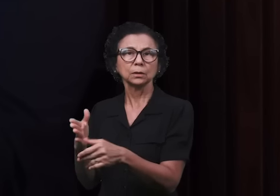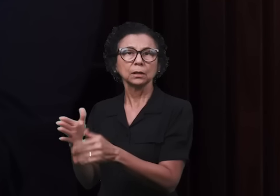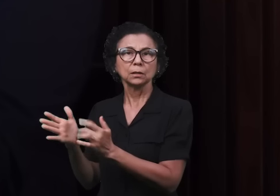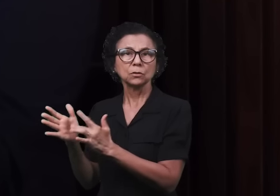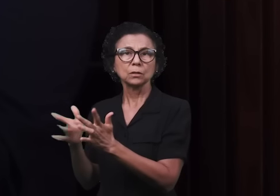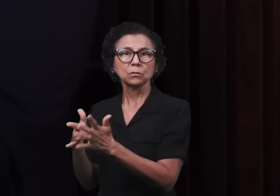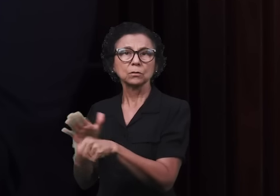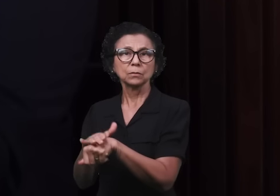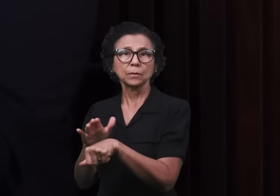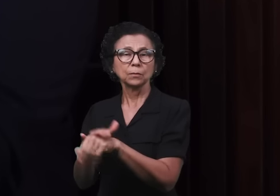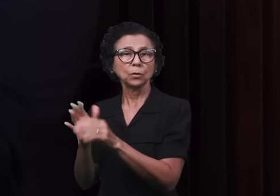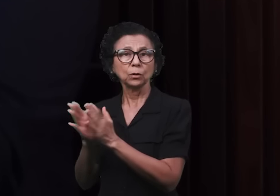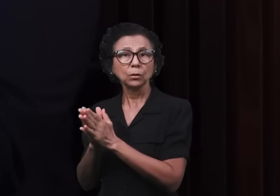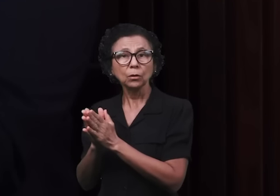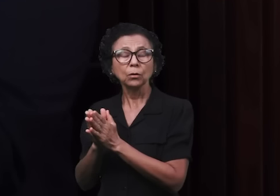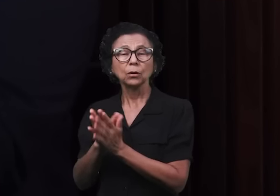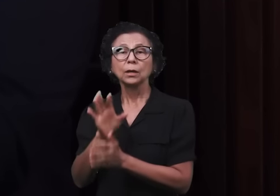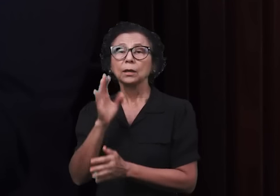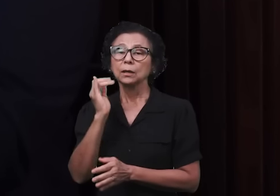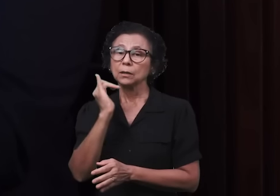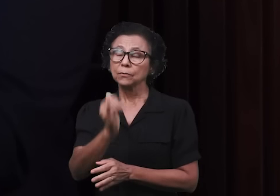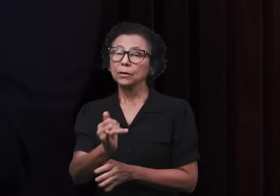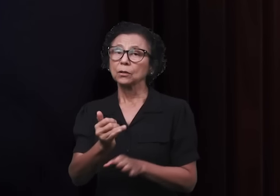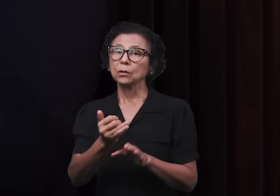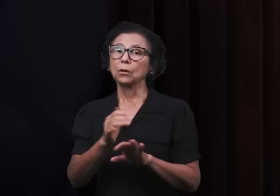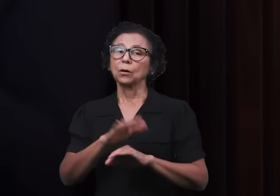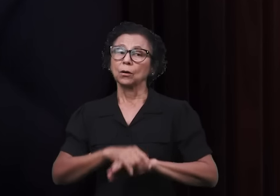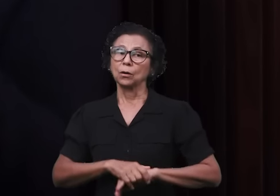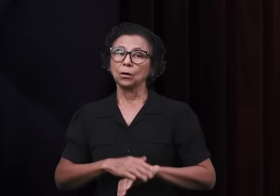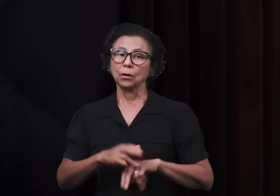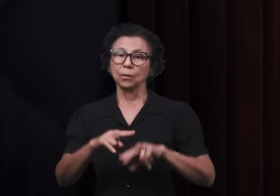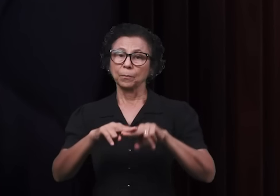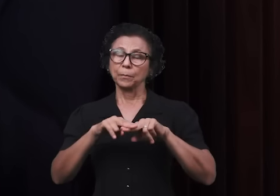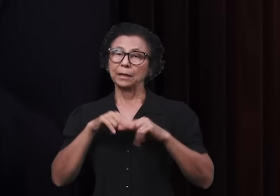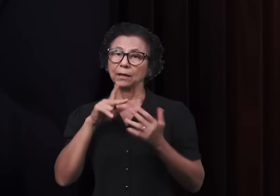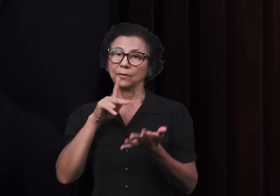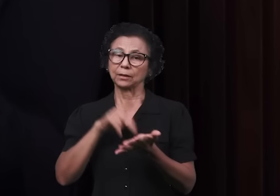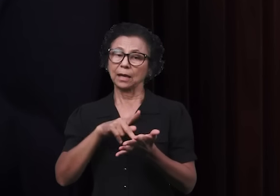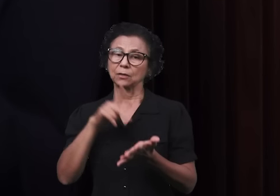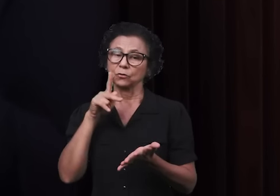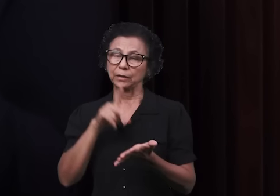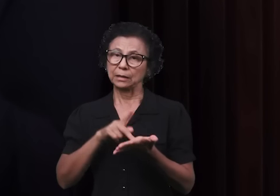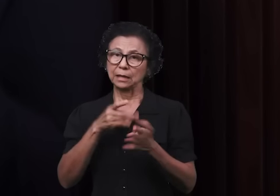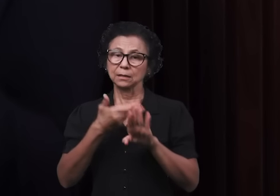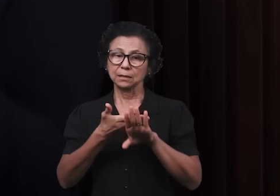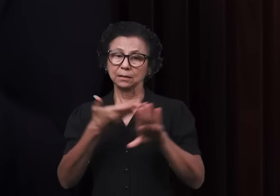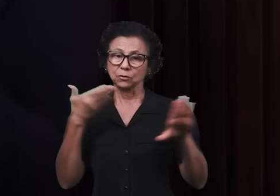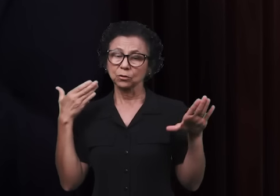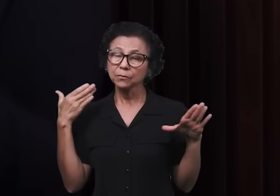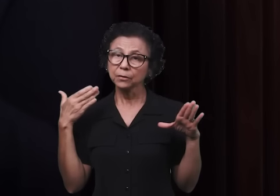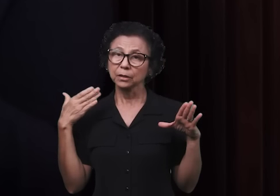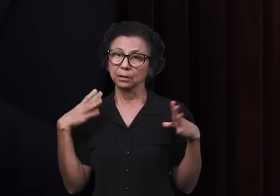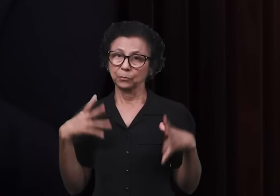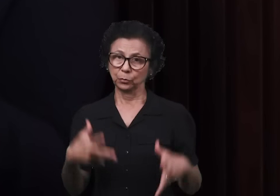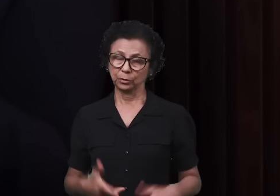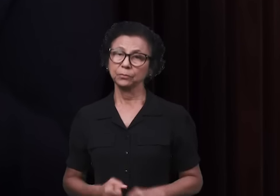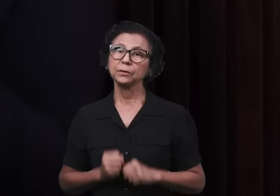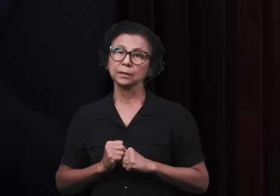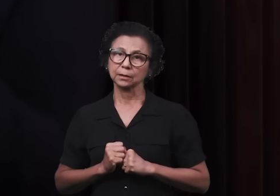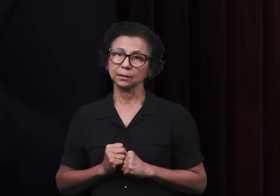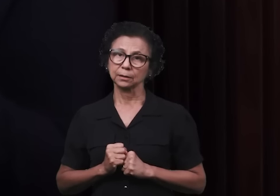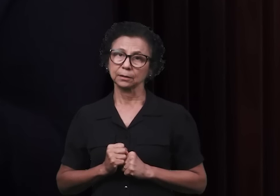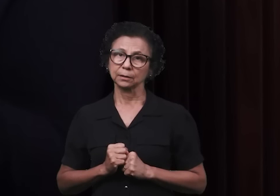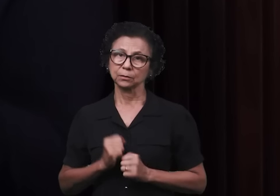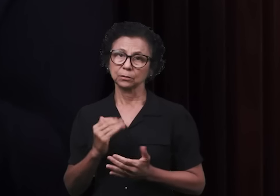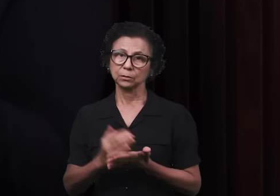própria oração de Jesus para nós, né? Santifica-os na verdade, a tua palavra é a verdade.